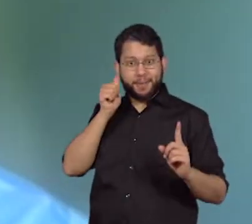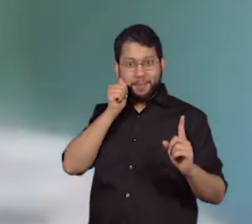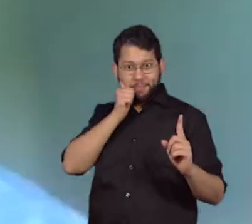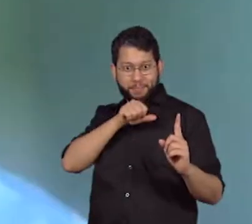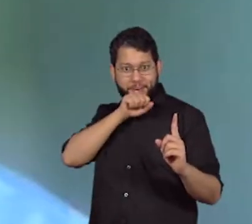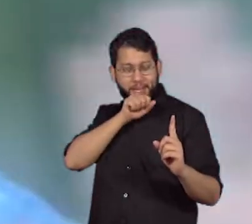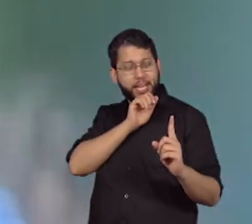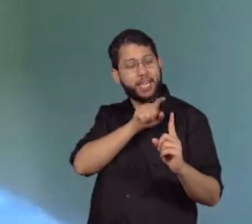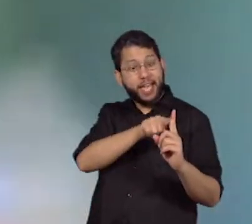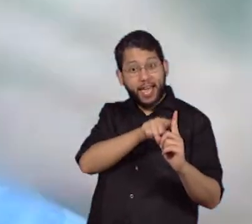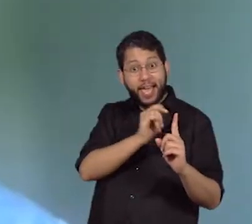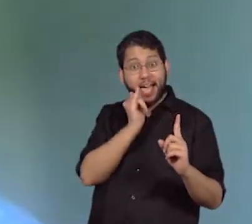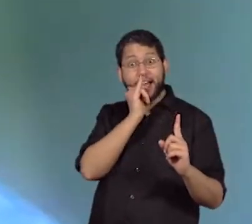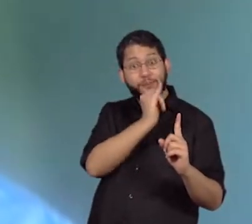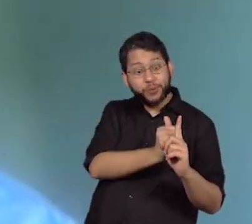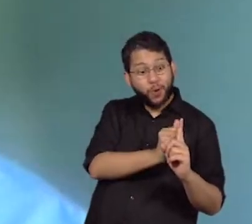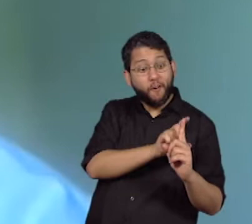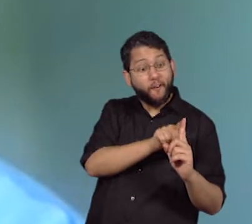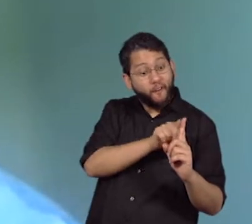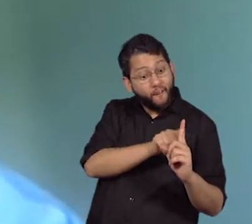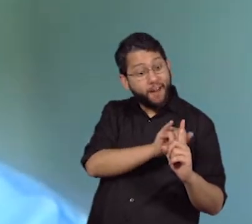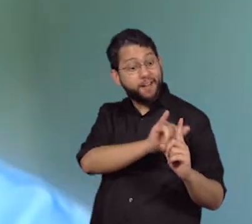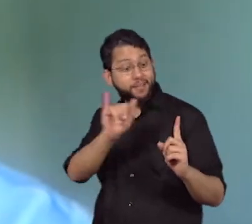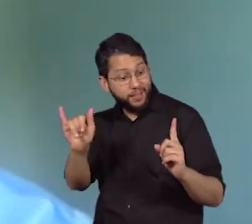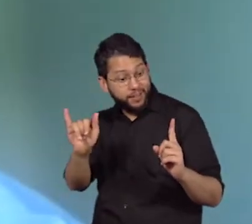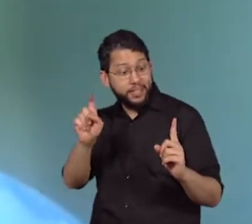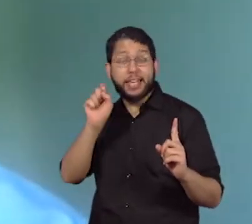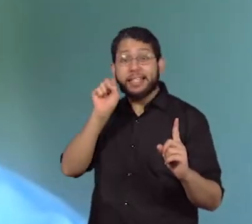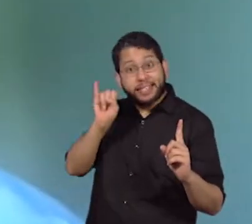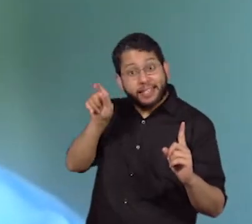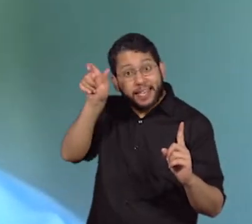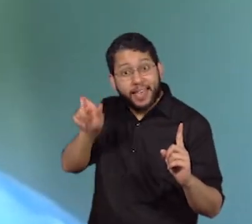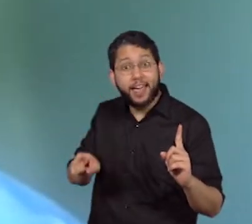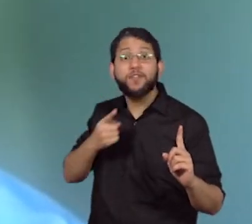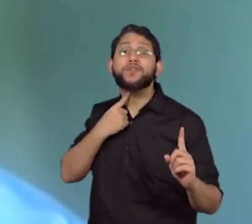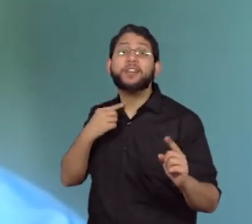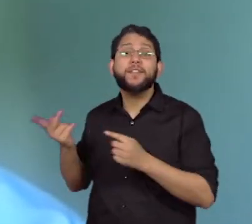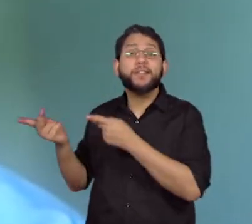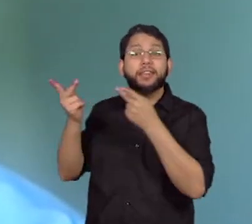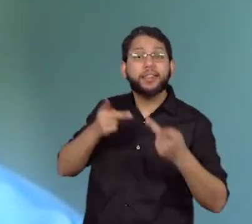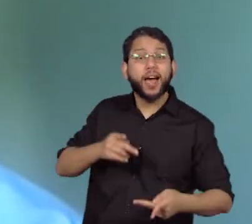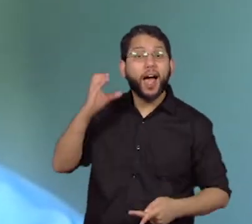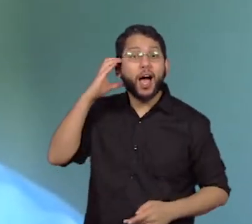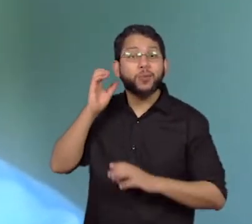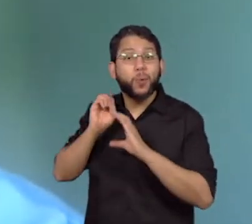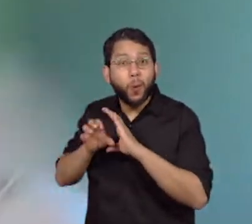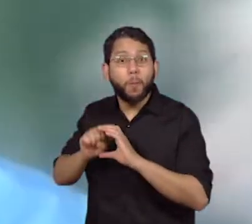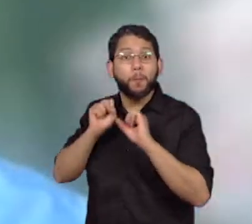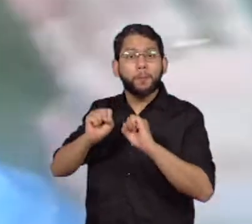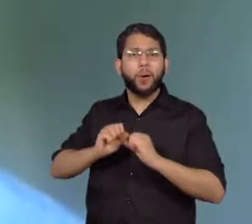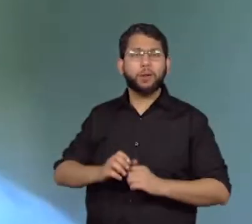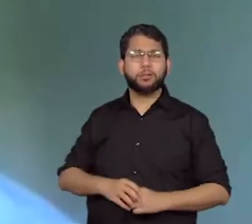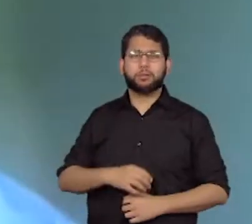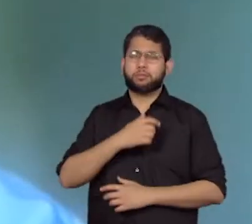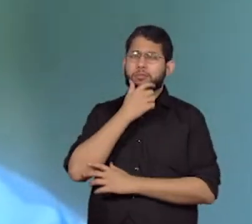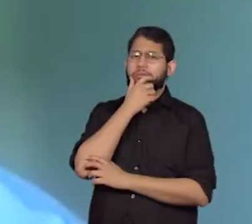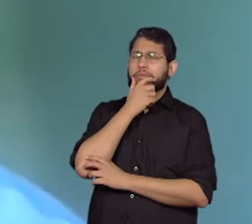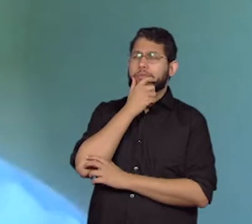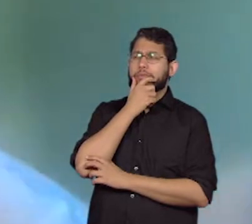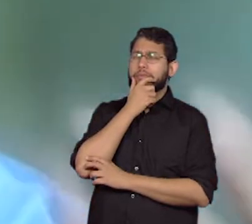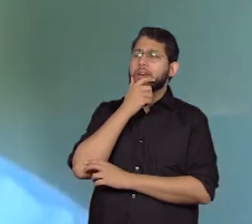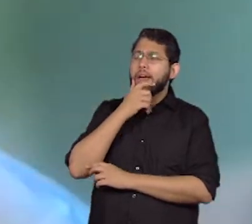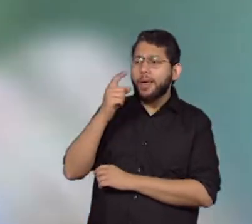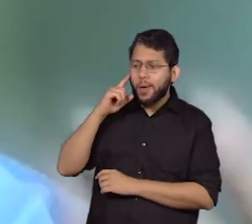o dia que você quiser, você vem aqui para ver como funciona. Eu falei, pô, que legal, tá bom. Aí ela falou assim, o dia que você quiser, vem